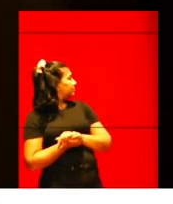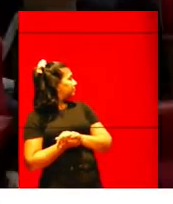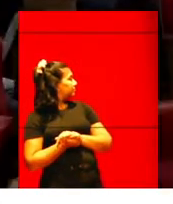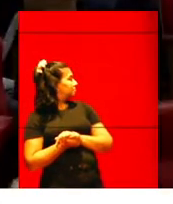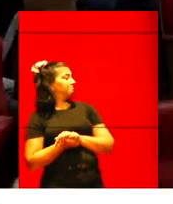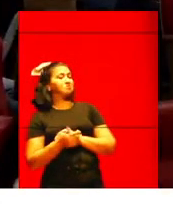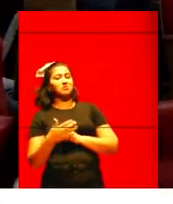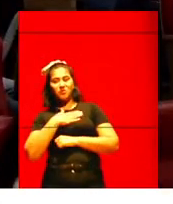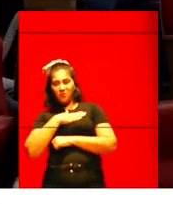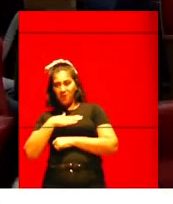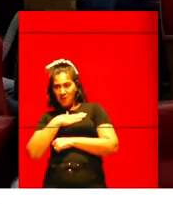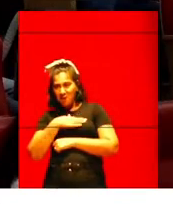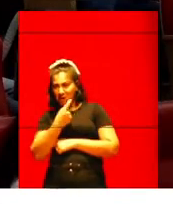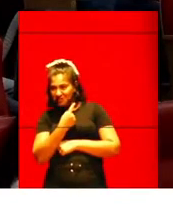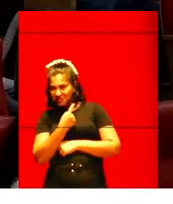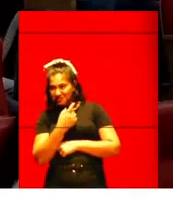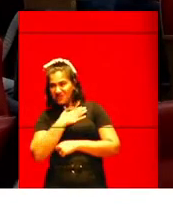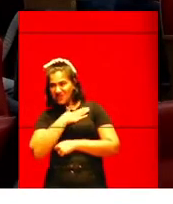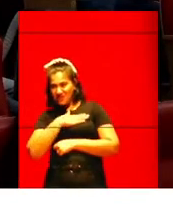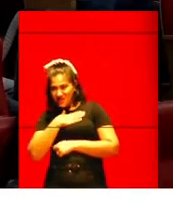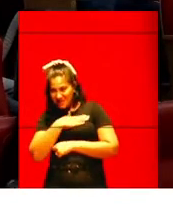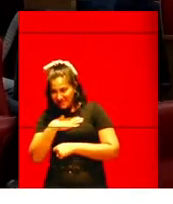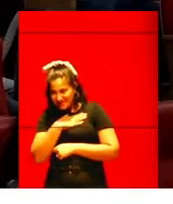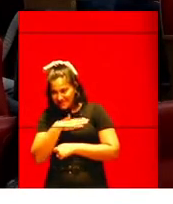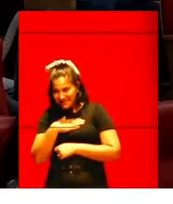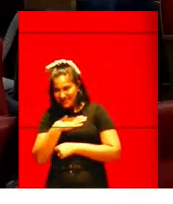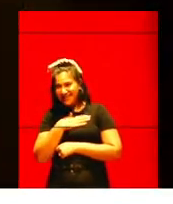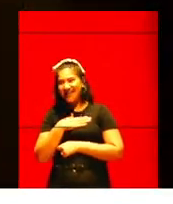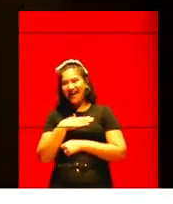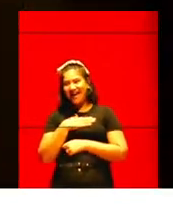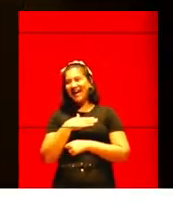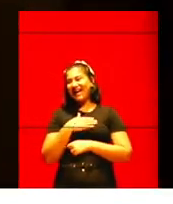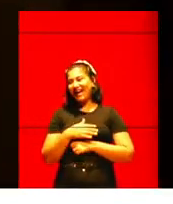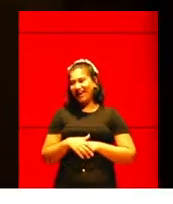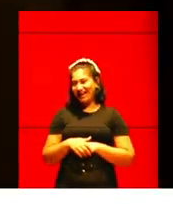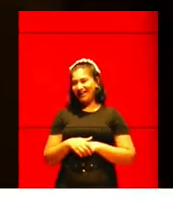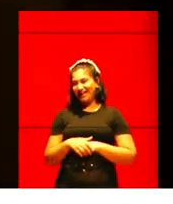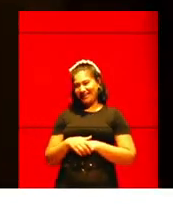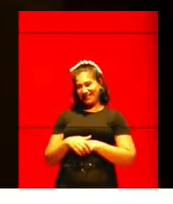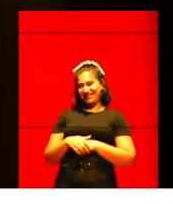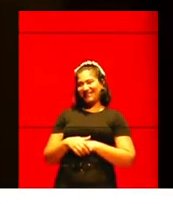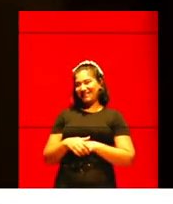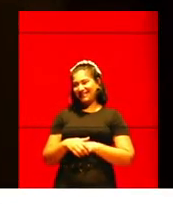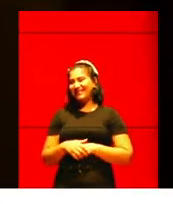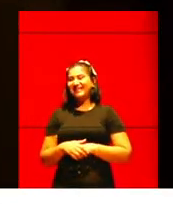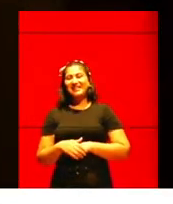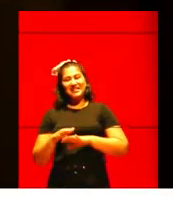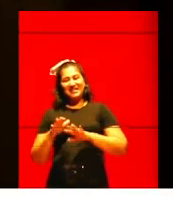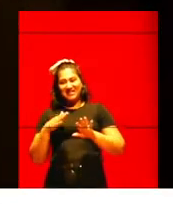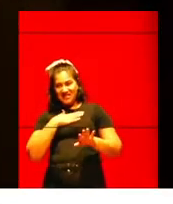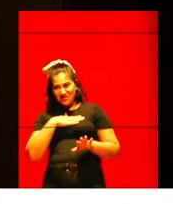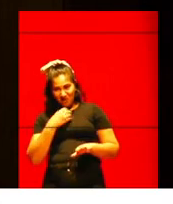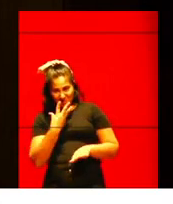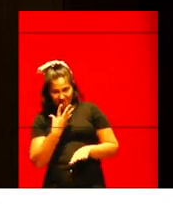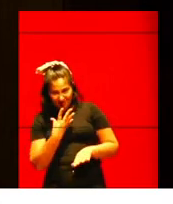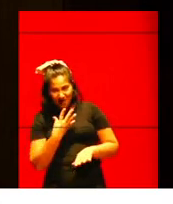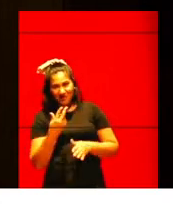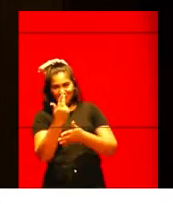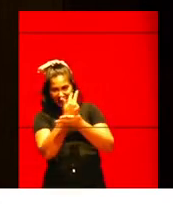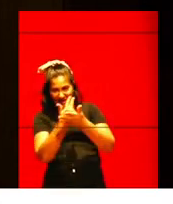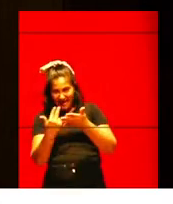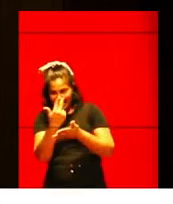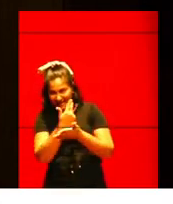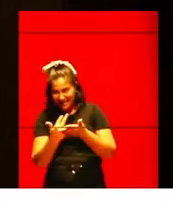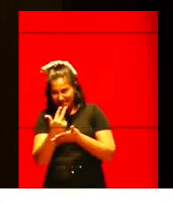Vocês gostam aí, hein? Gosta, né? Identificação de funções. Cara, eu queria muito chegar nas questões